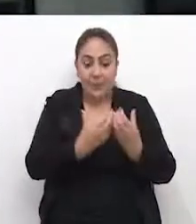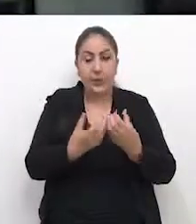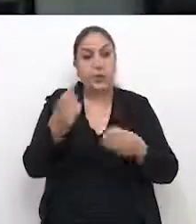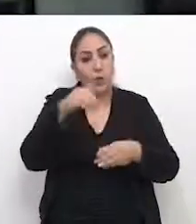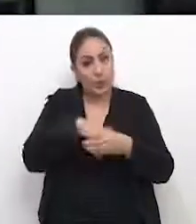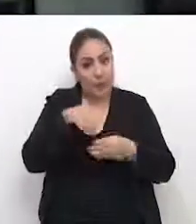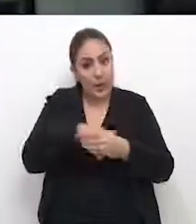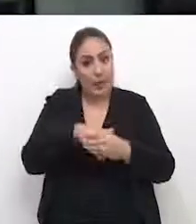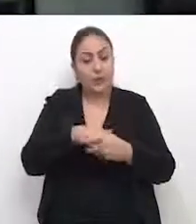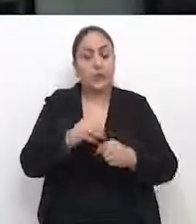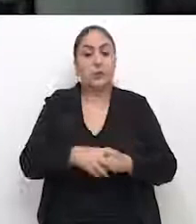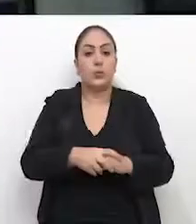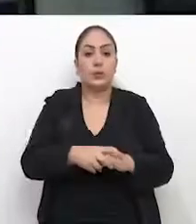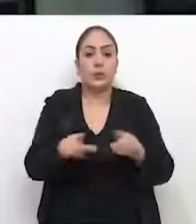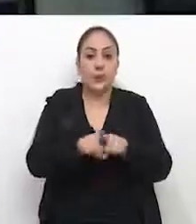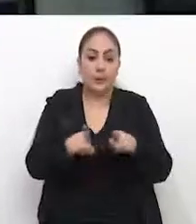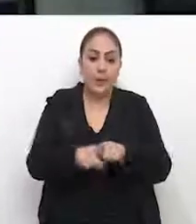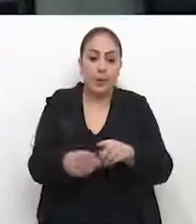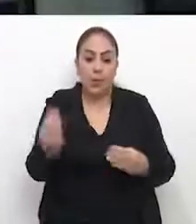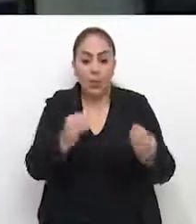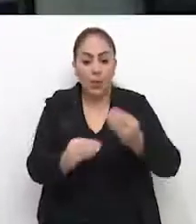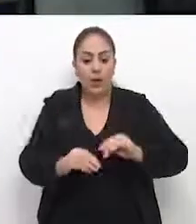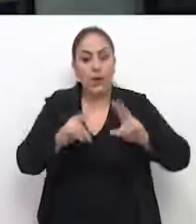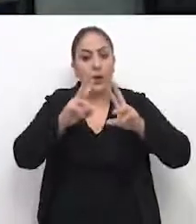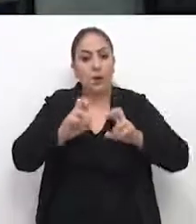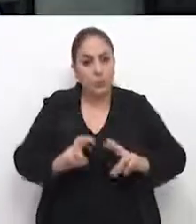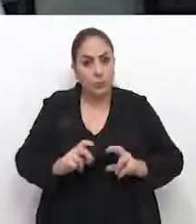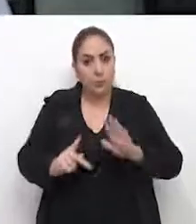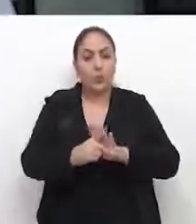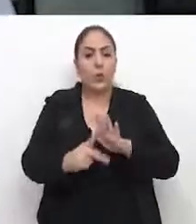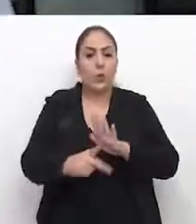votado, incluíram as questões